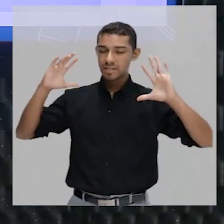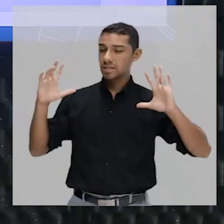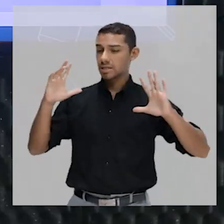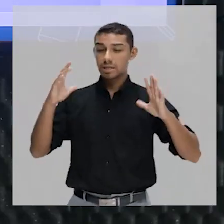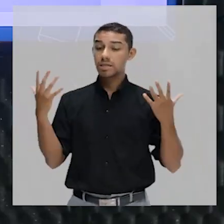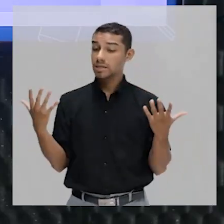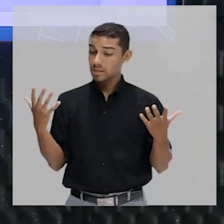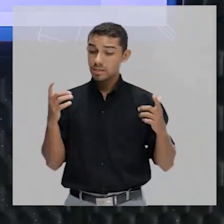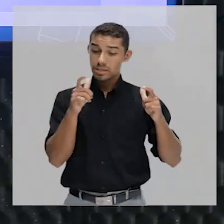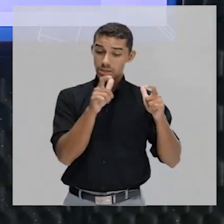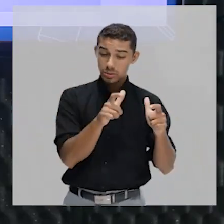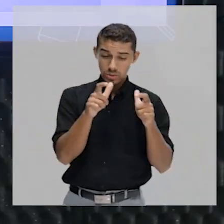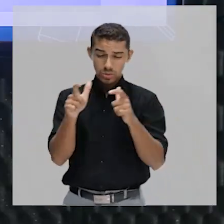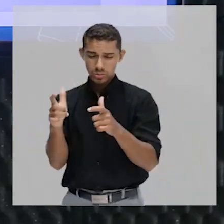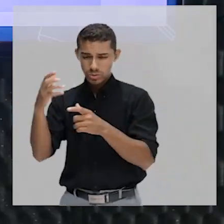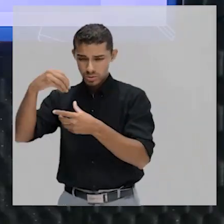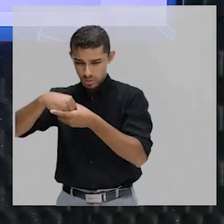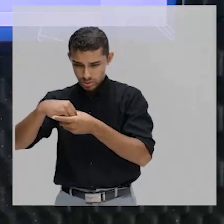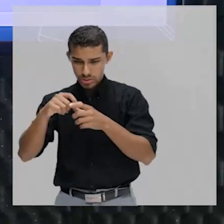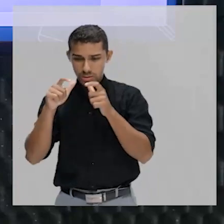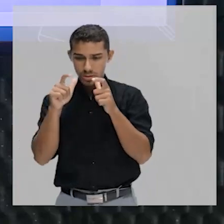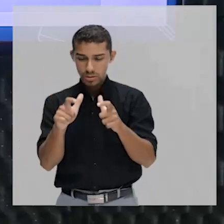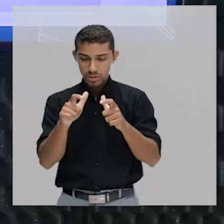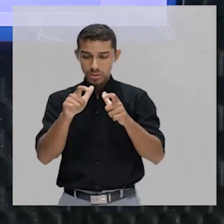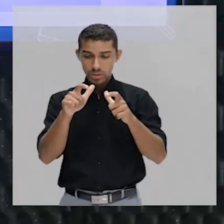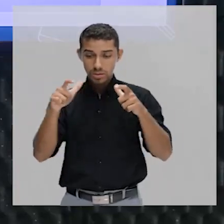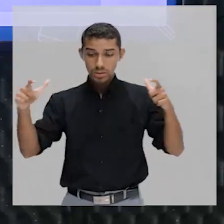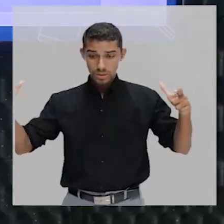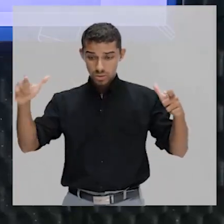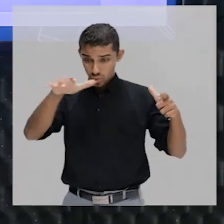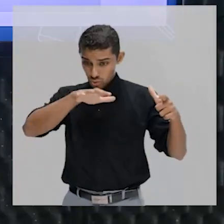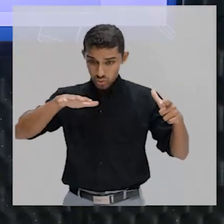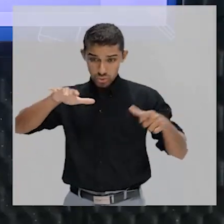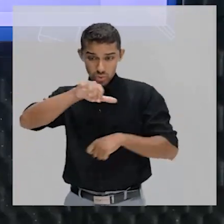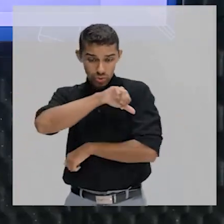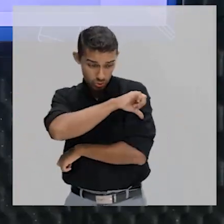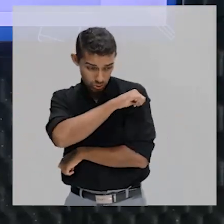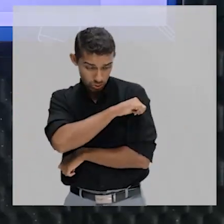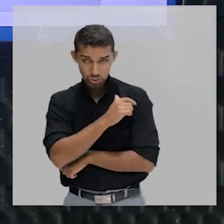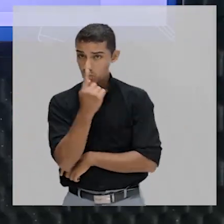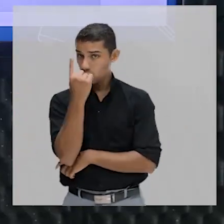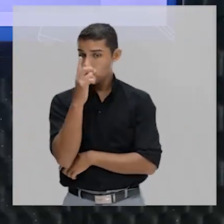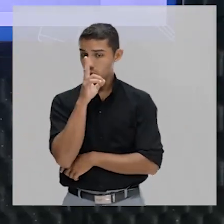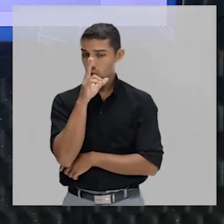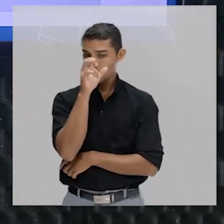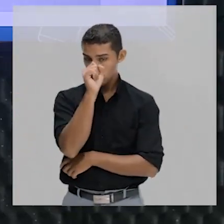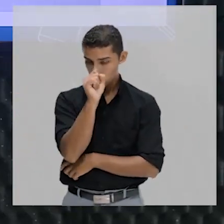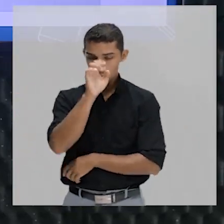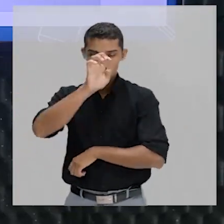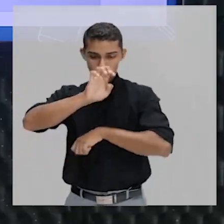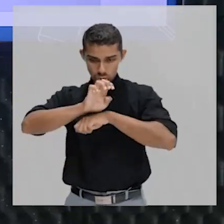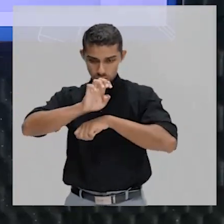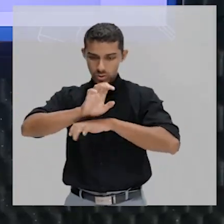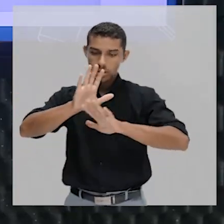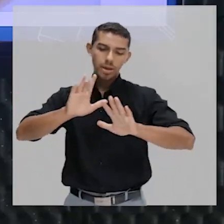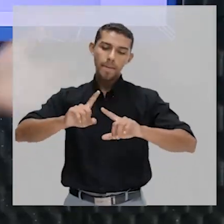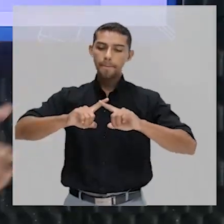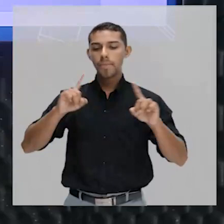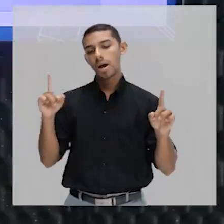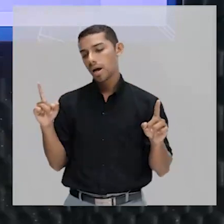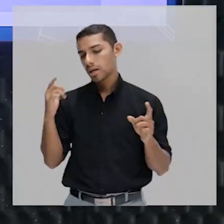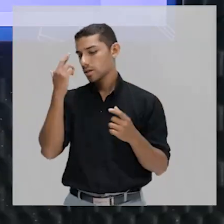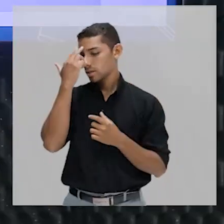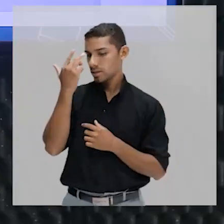São territórios dentro de território. Por quê? Existe o território do Rio de Janeiro, onde deveria ter só um poder, que seria o Estado, mas aí, por